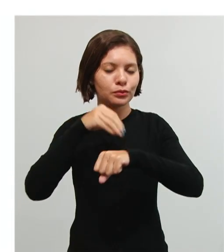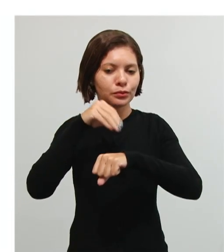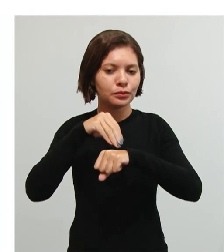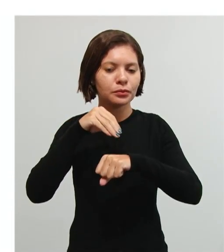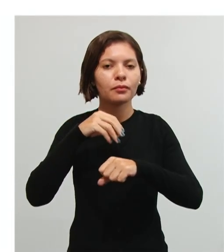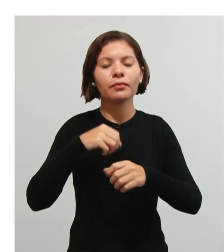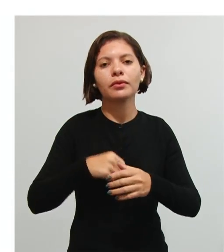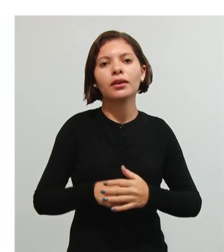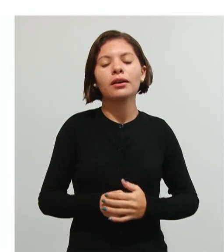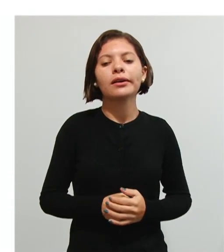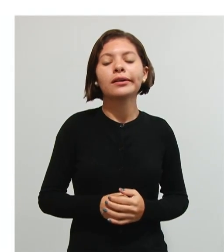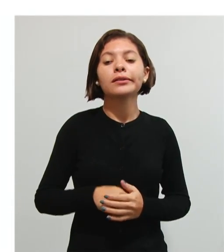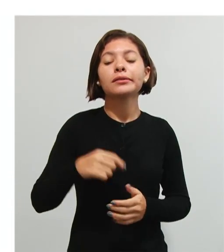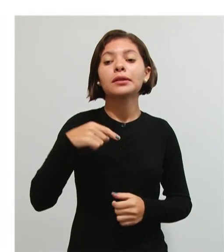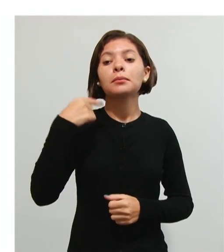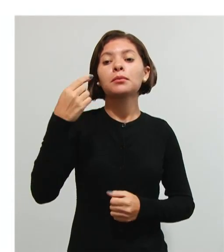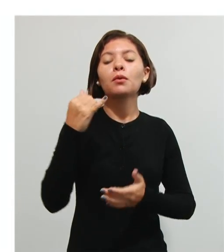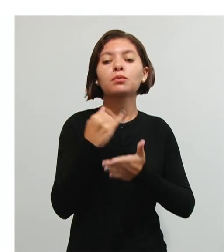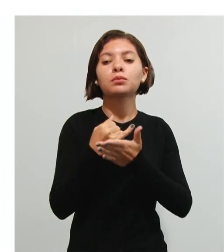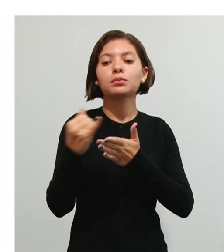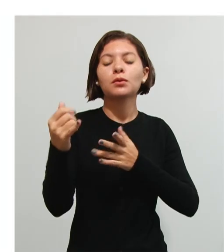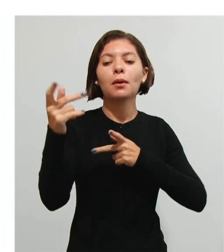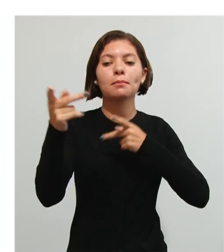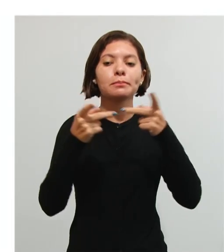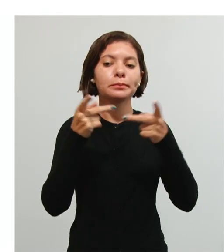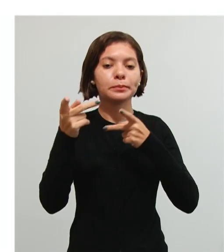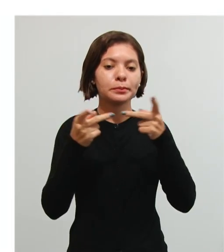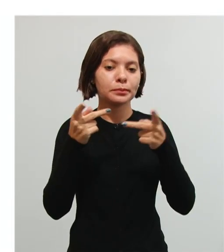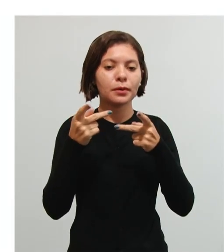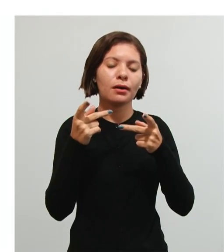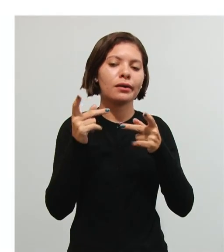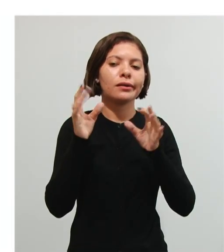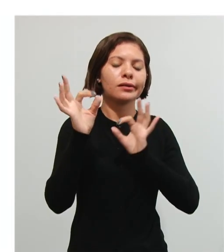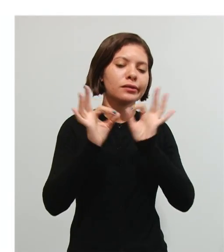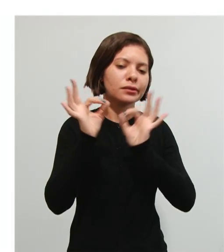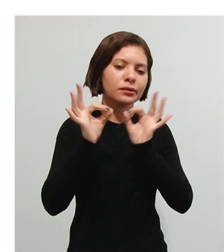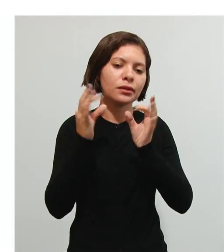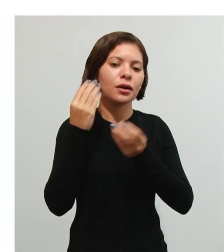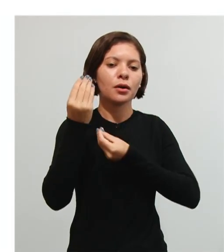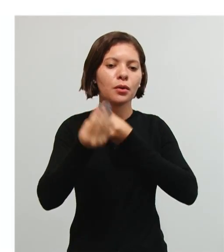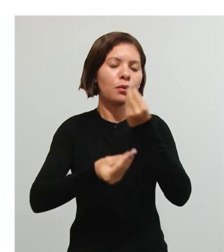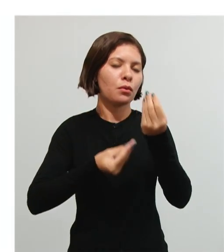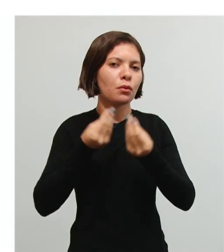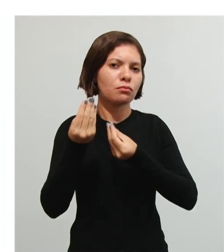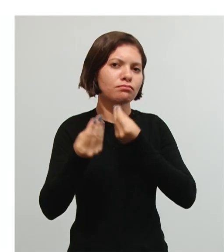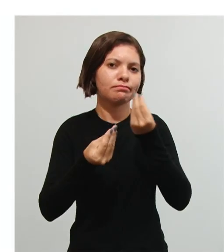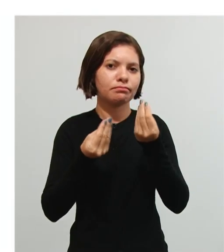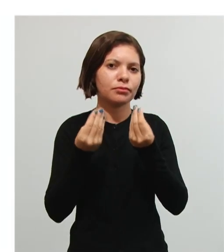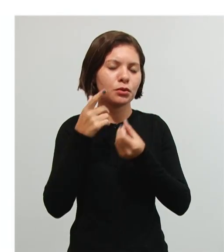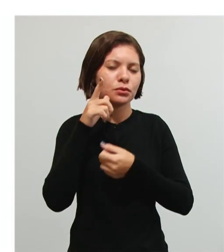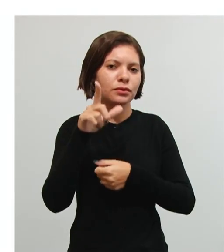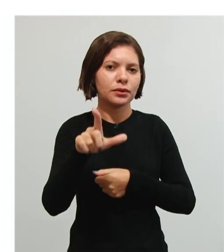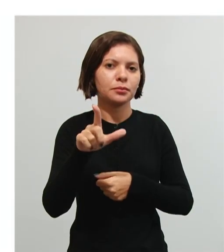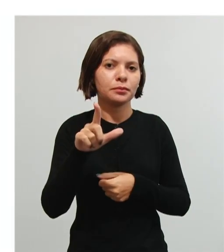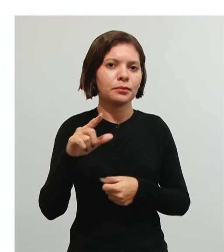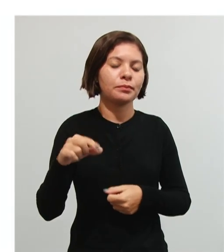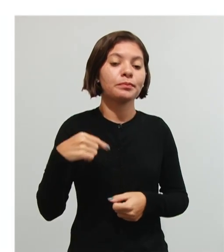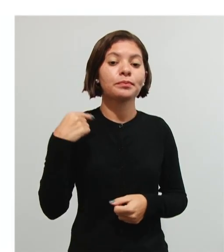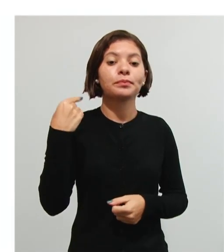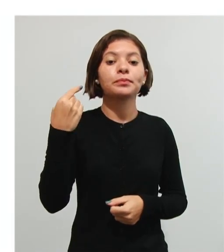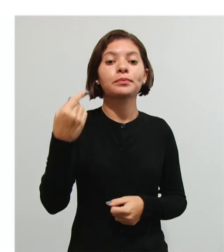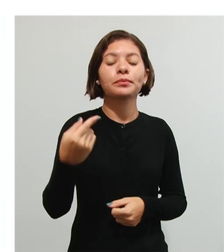fazer o início de um plano, né? Fazer um plano de como você vai levar isso adiante. Você